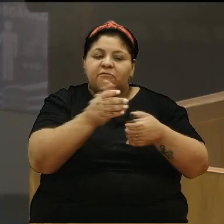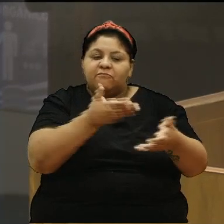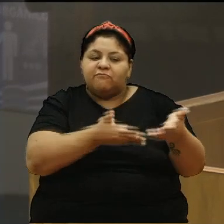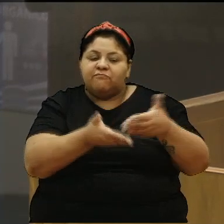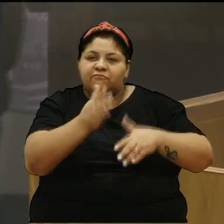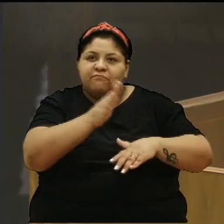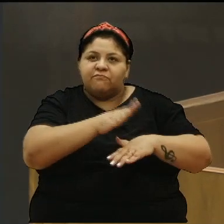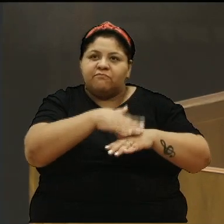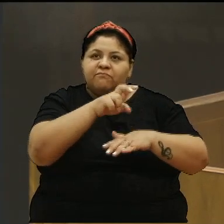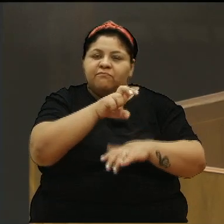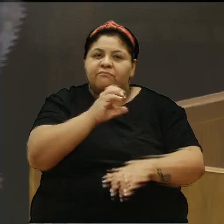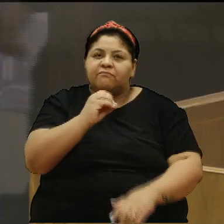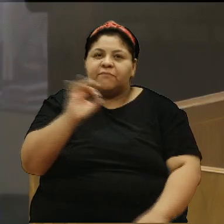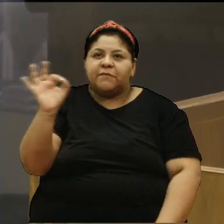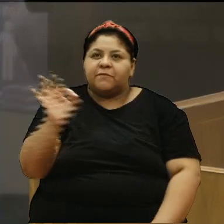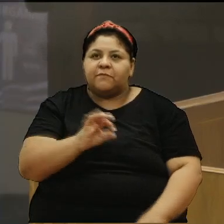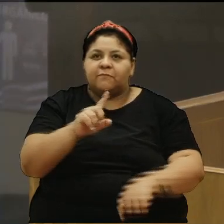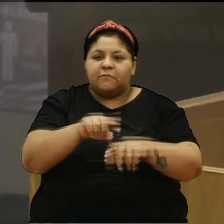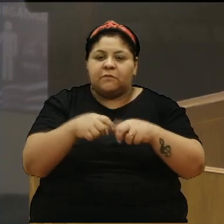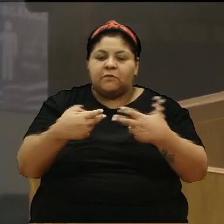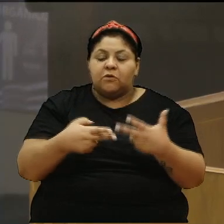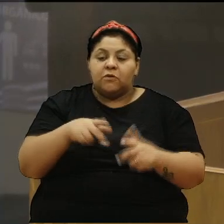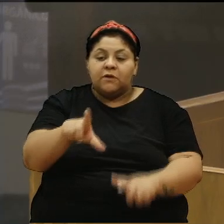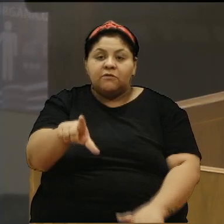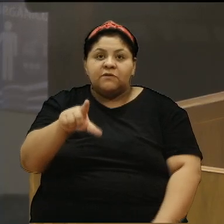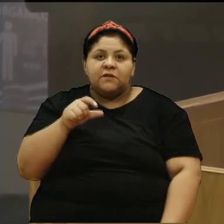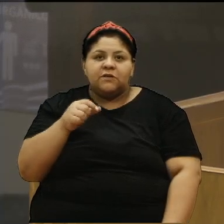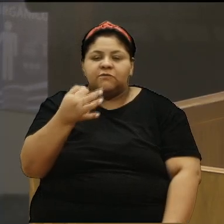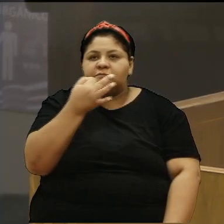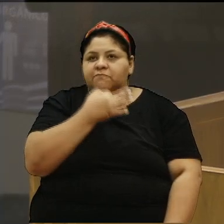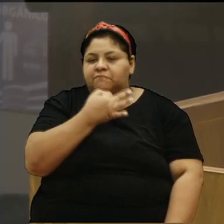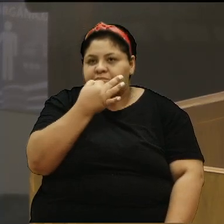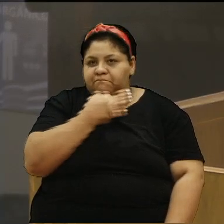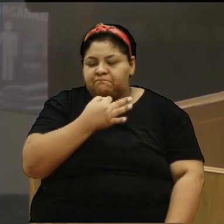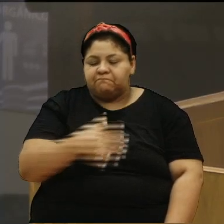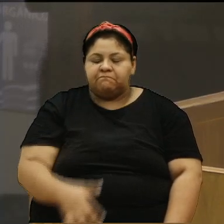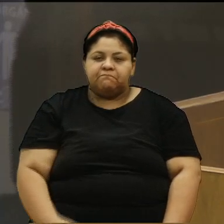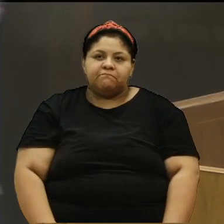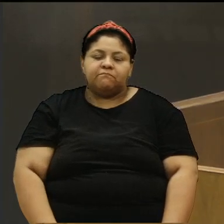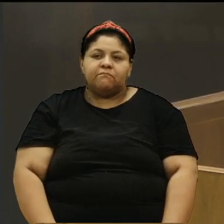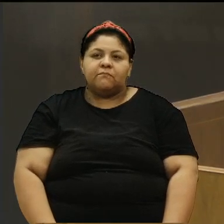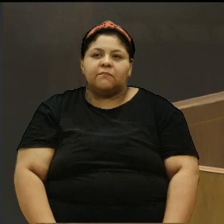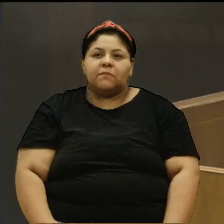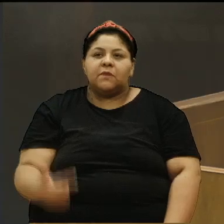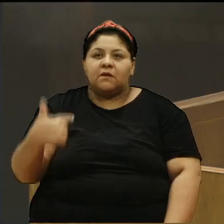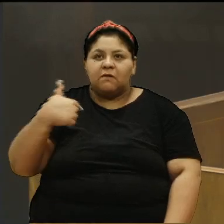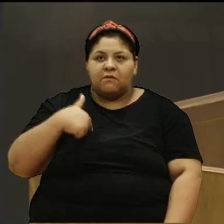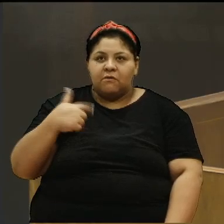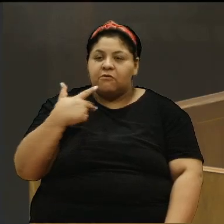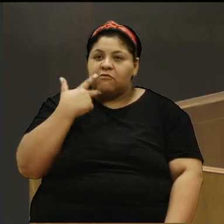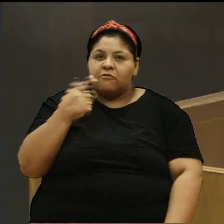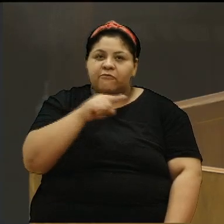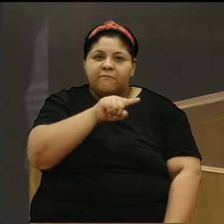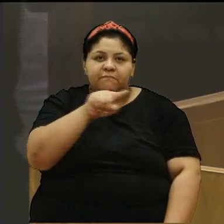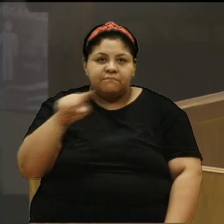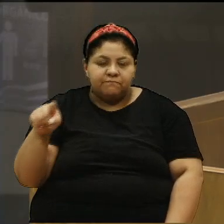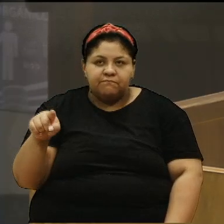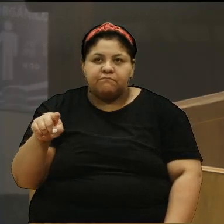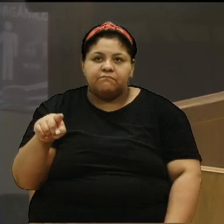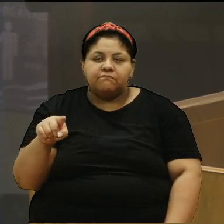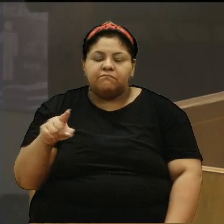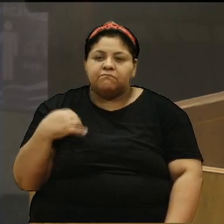mais de 50% do material seletivo da cidade. E o que eu quero falar para vocês hoje é